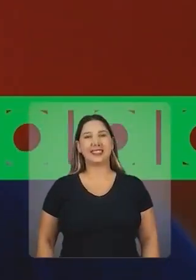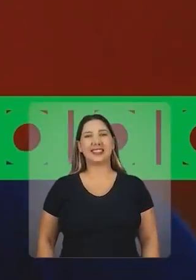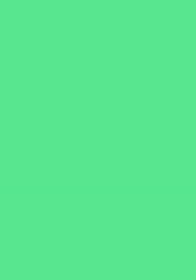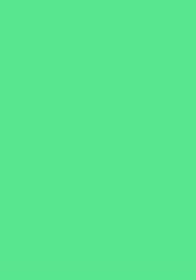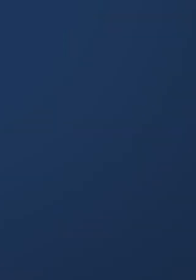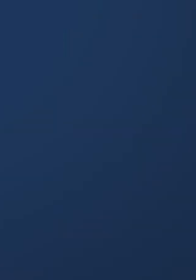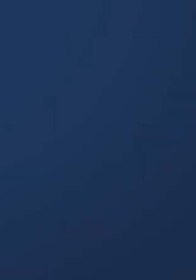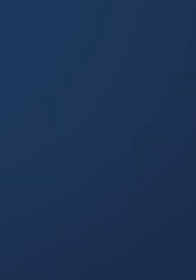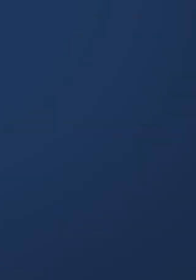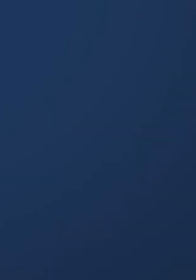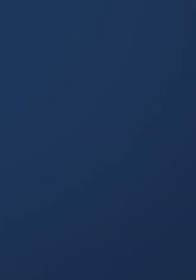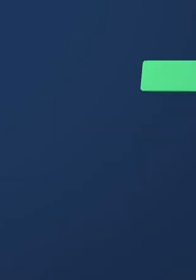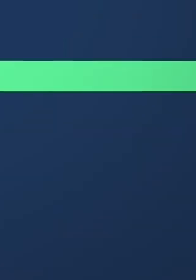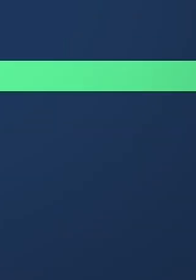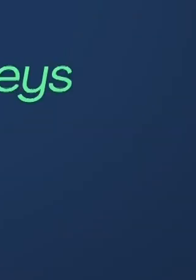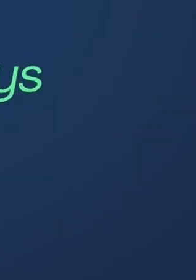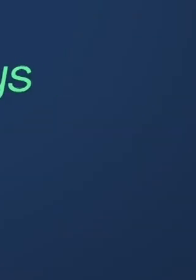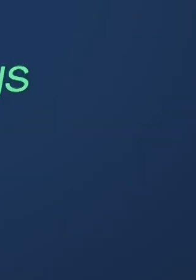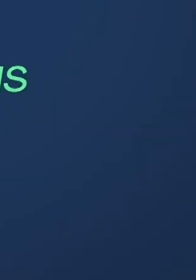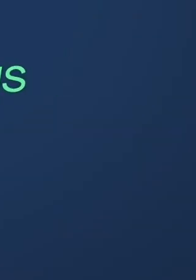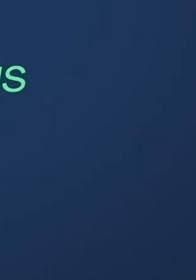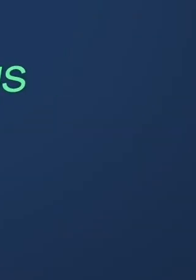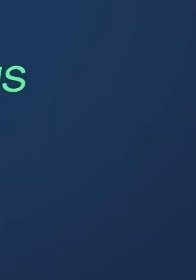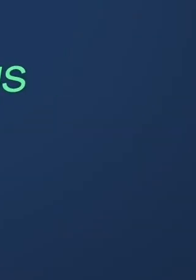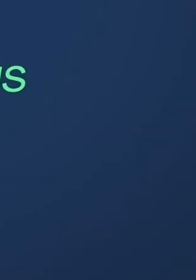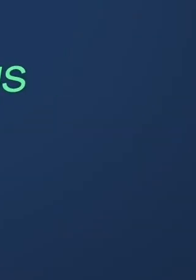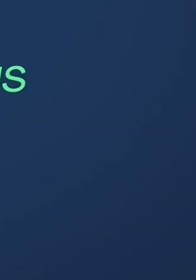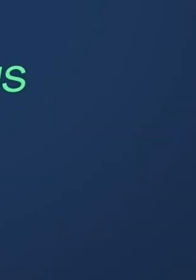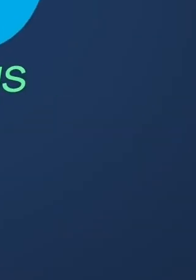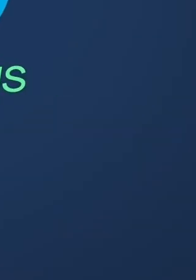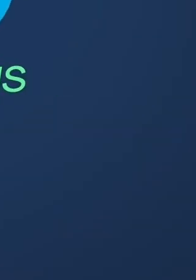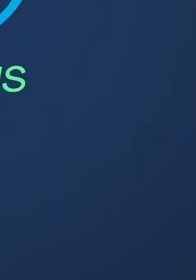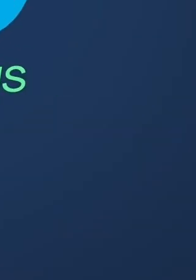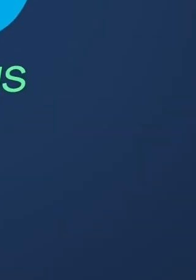faz. É Rogério, é